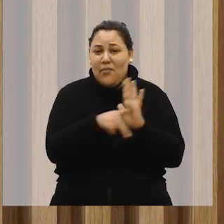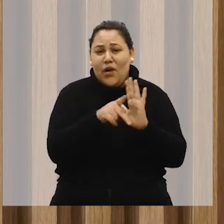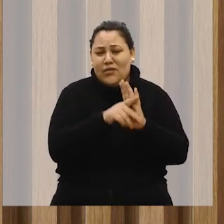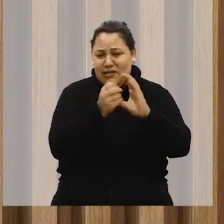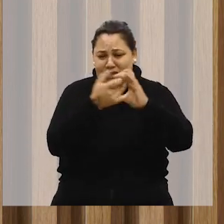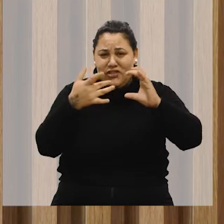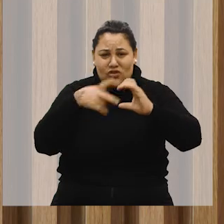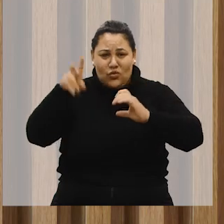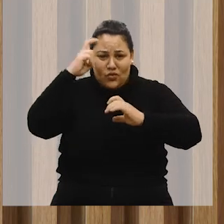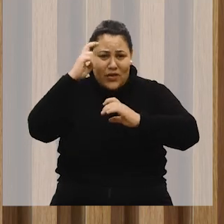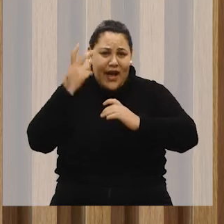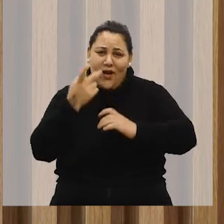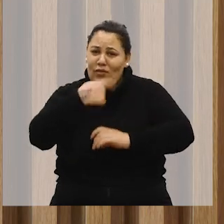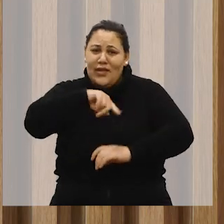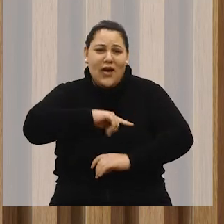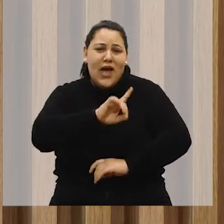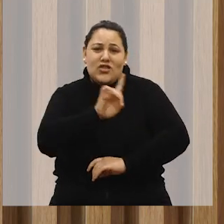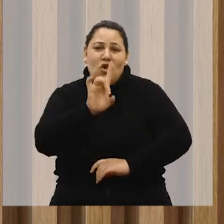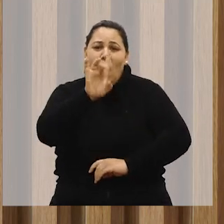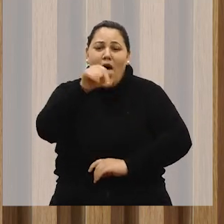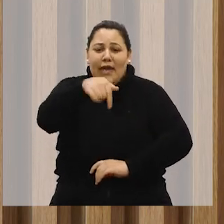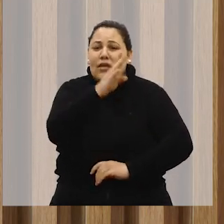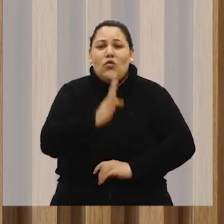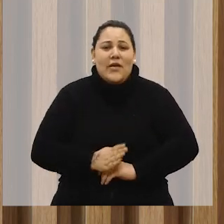só aqui no Brasil,